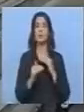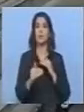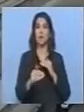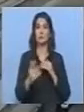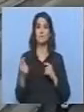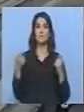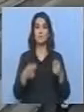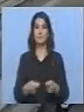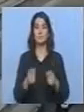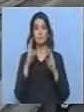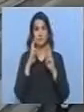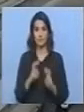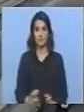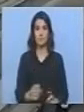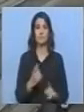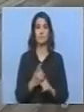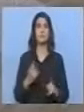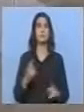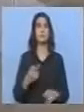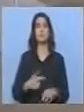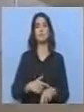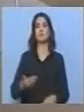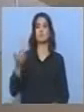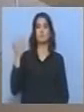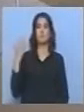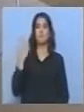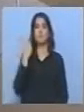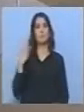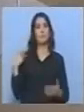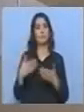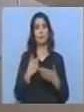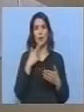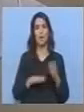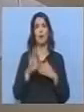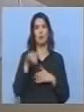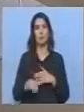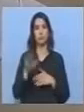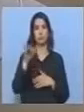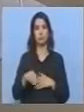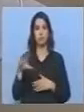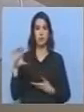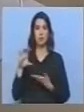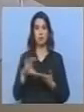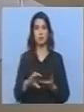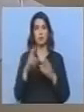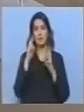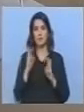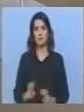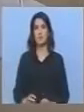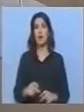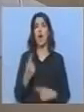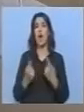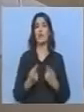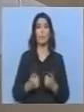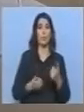do financiamento da investigação. Nós temos vivido há muito tempo com muitos sobressaltos no financiamento da investigação. Há anos em que